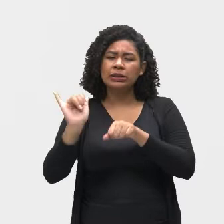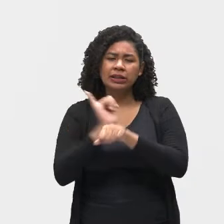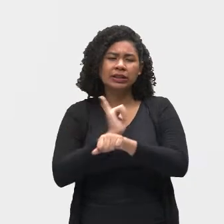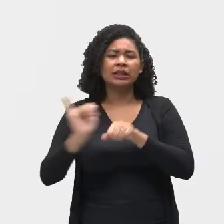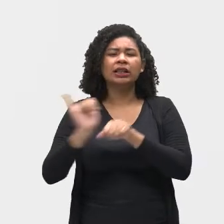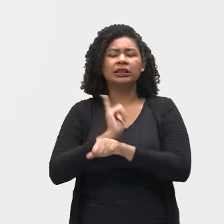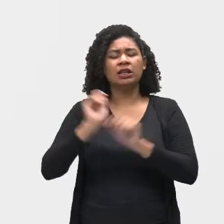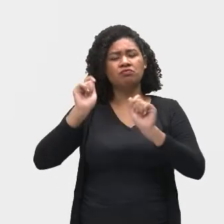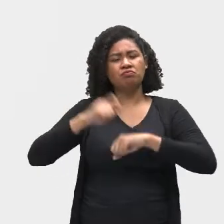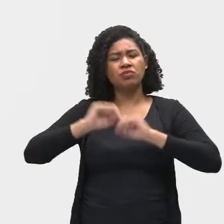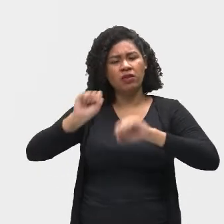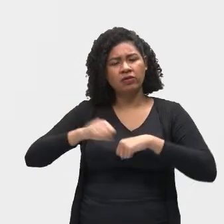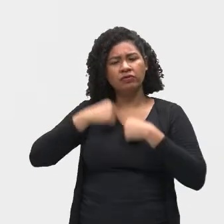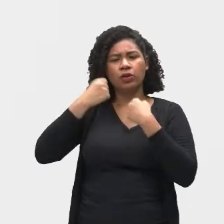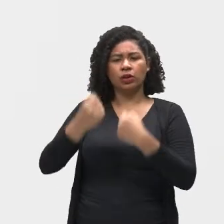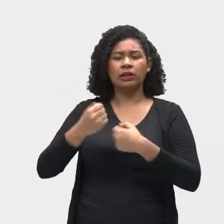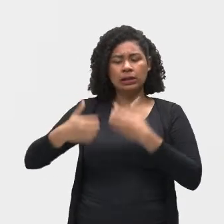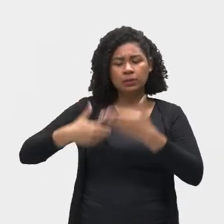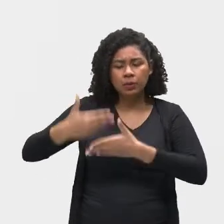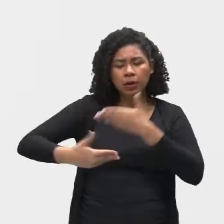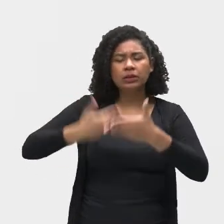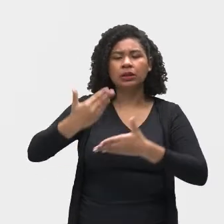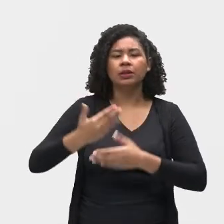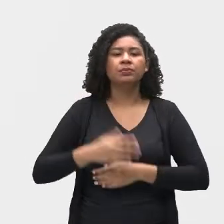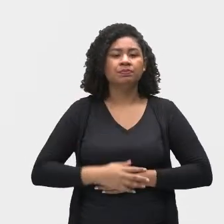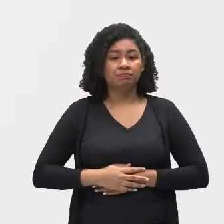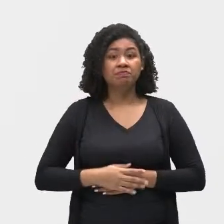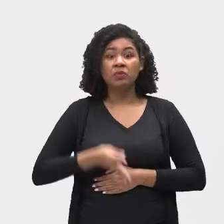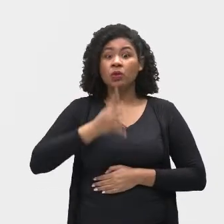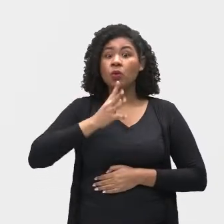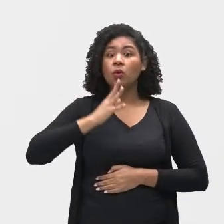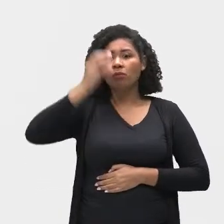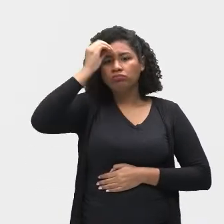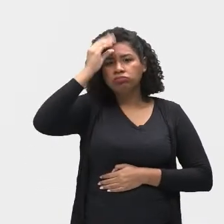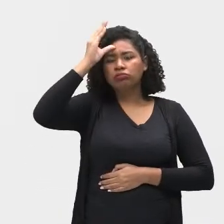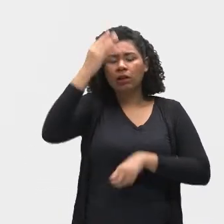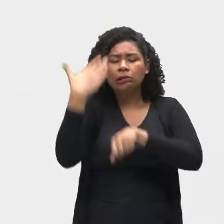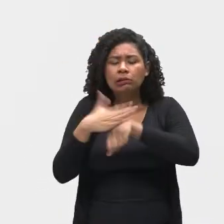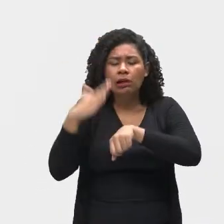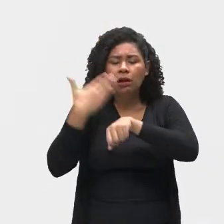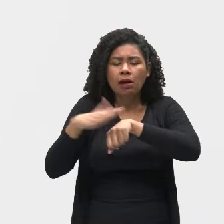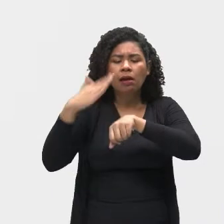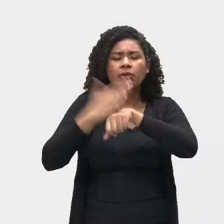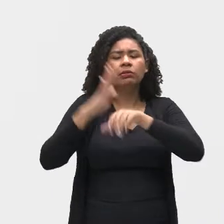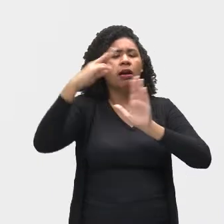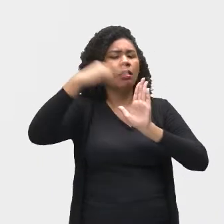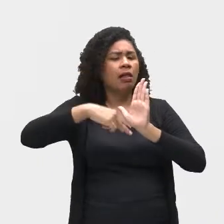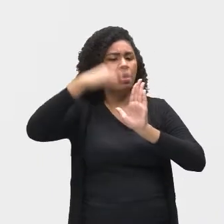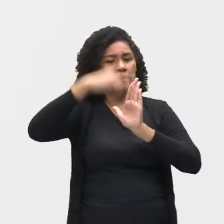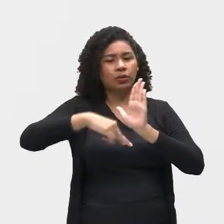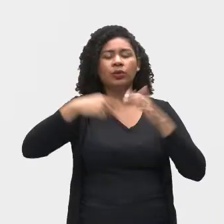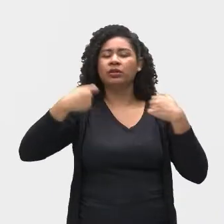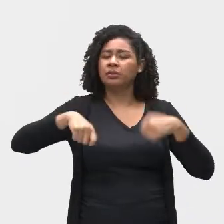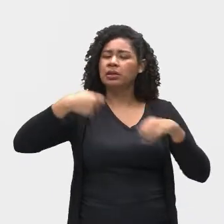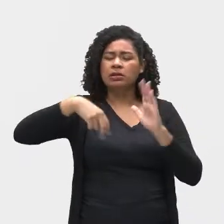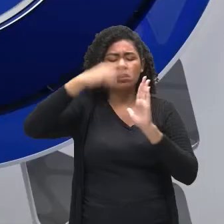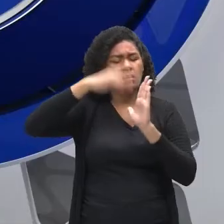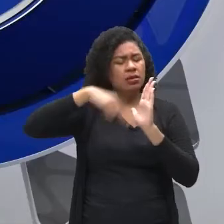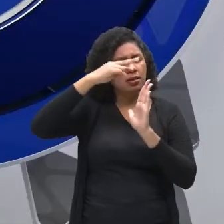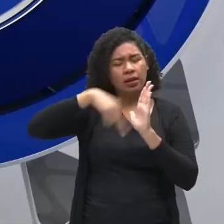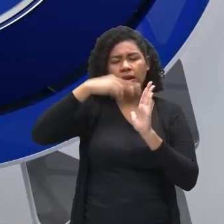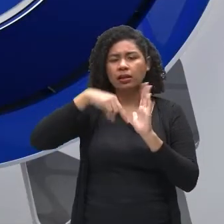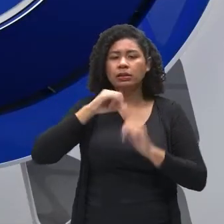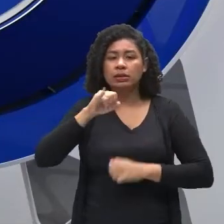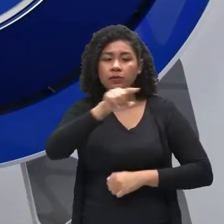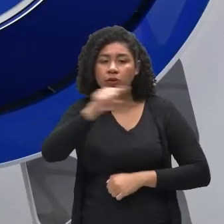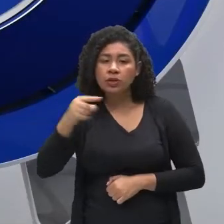esse processo. E como é que eu domino essas estratégias? Praticando o hábito da leitura. Leia mais. Sempre que você tiver